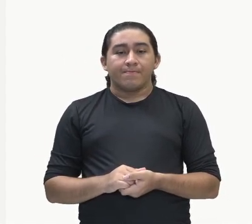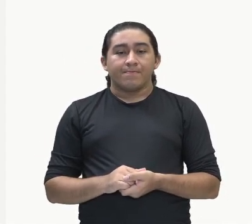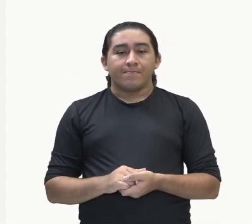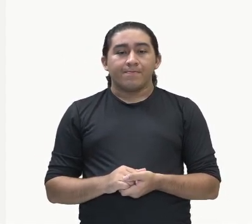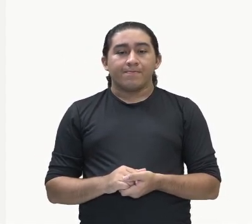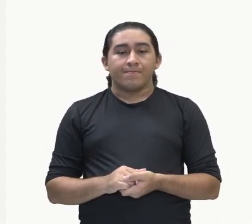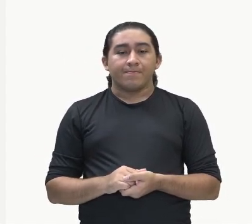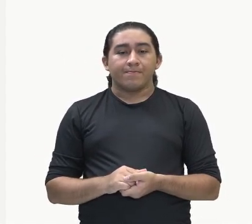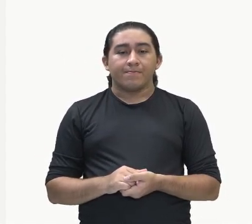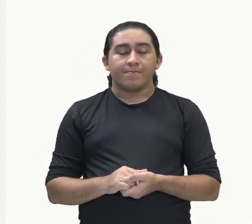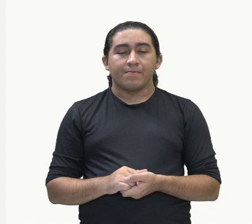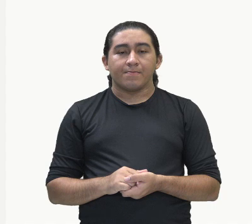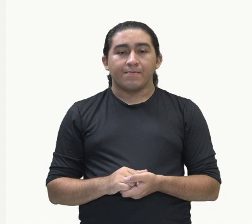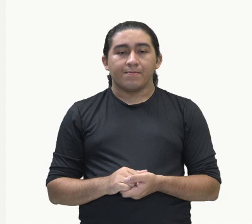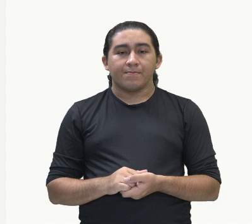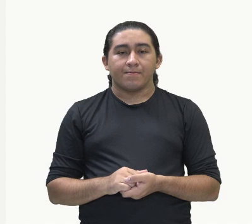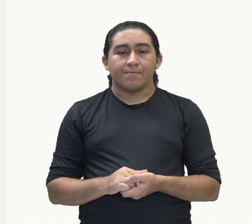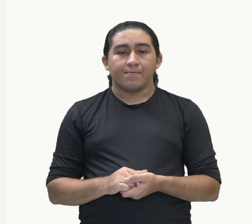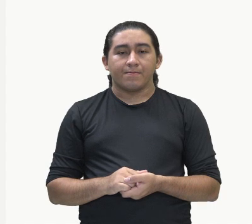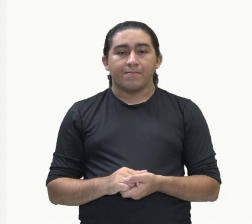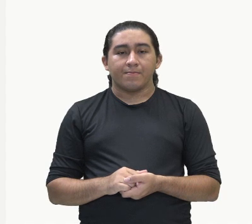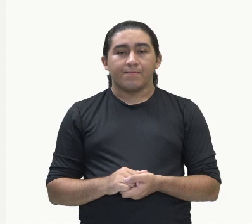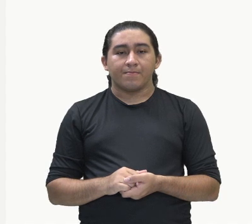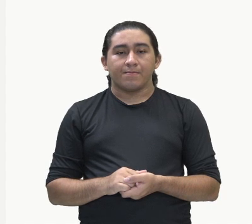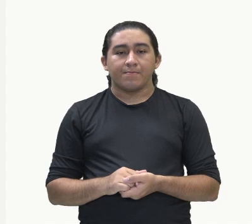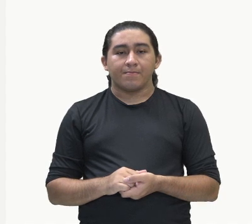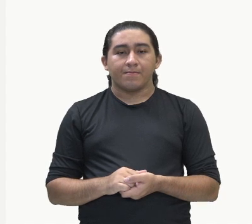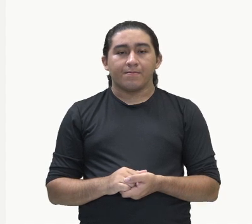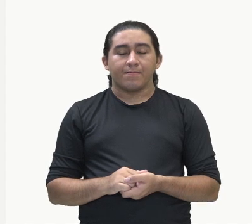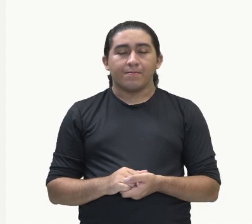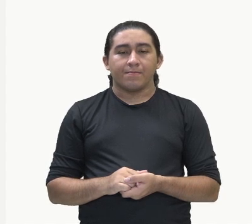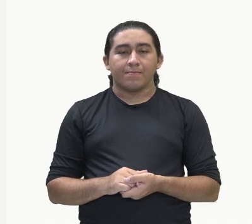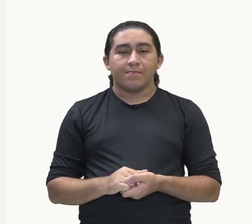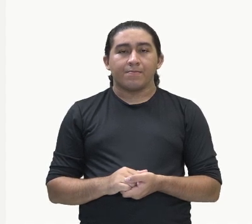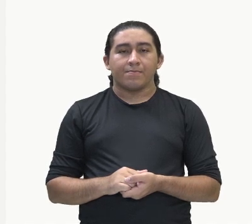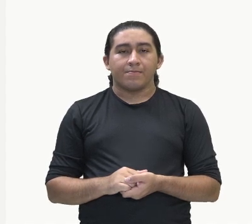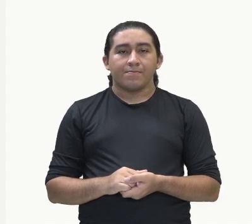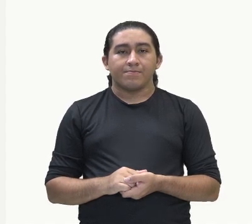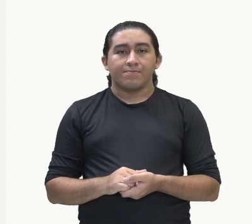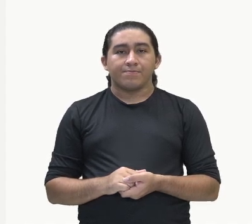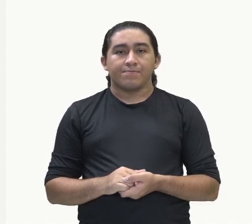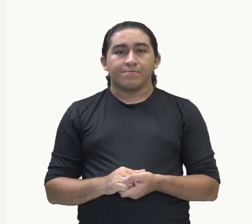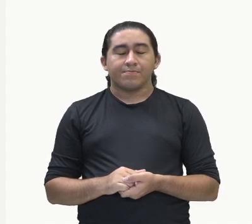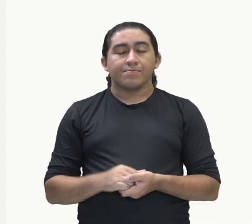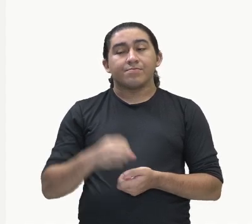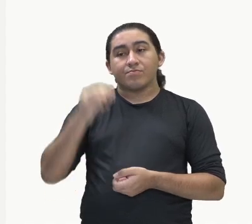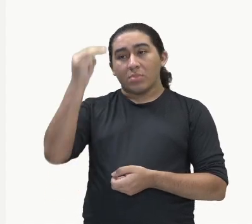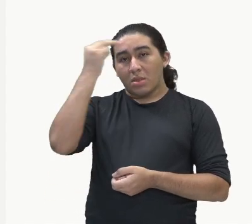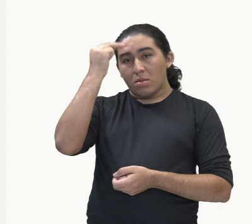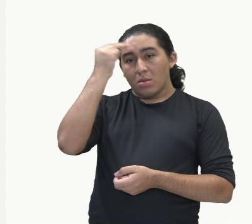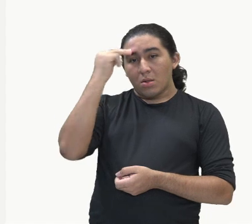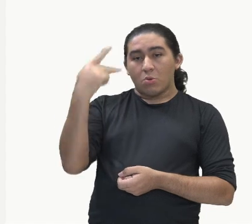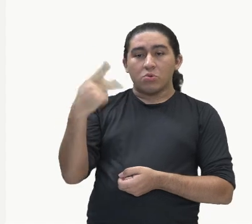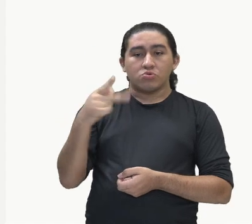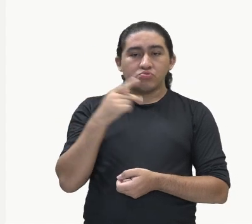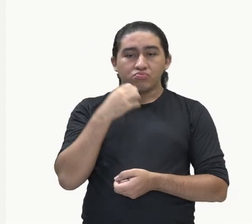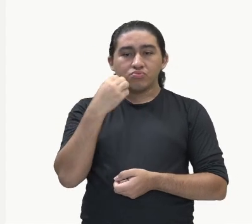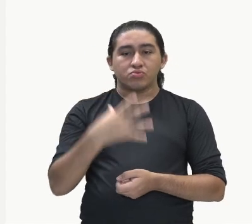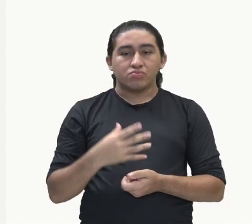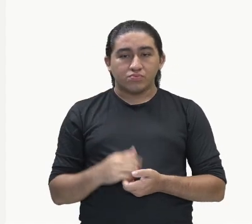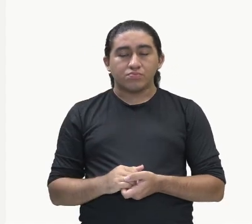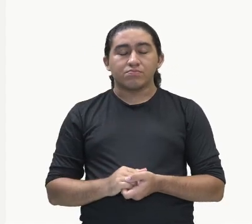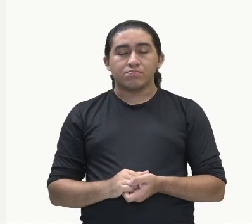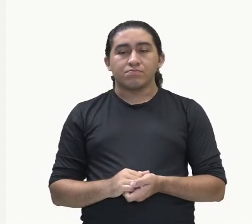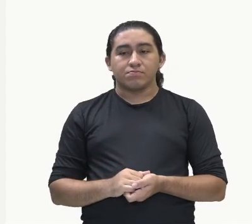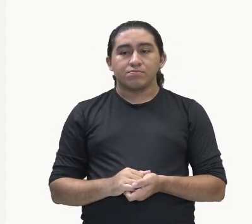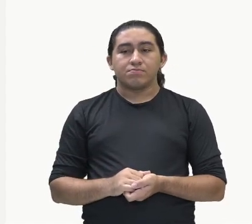Remarkable memory é a definição aqui, então, de memória, né? Uma grande memória, então ele é reconhecido por